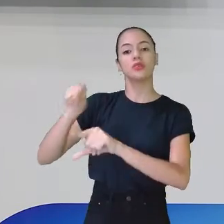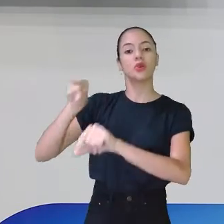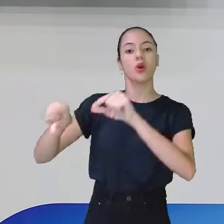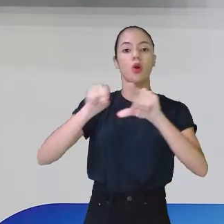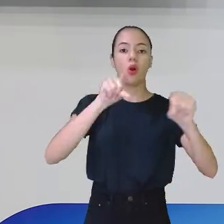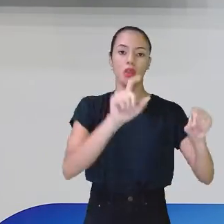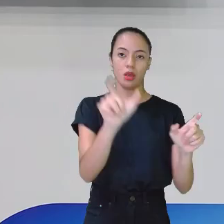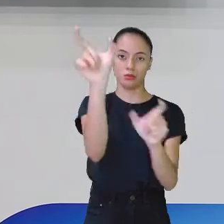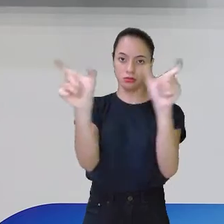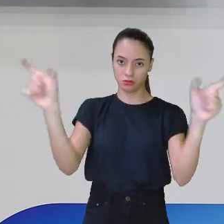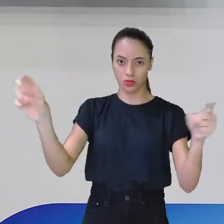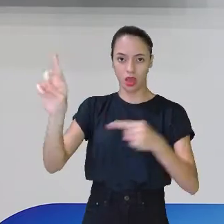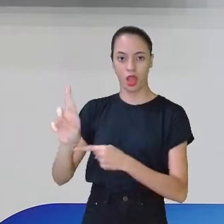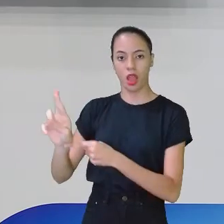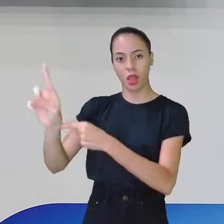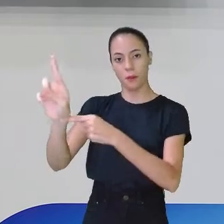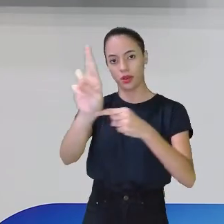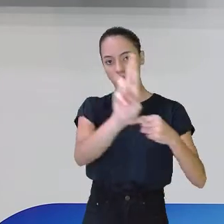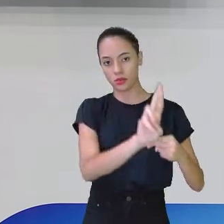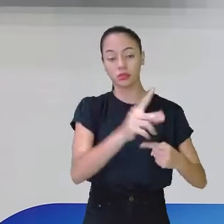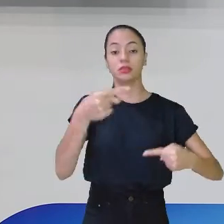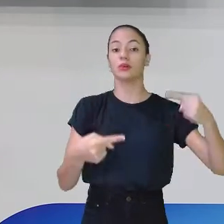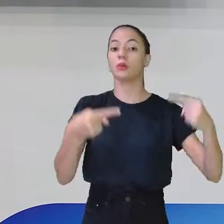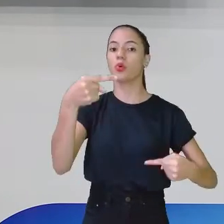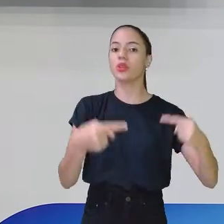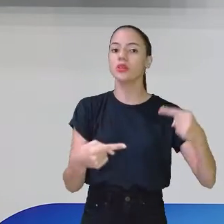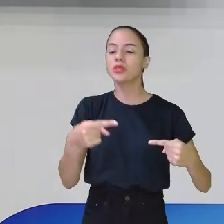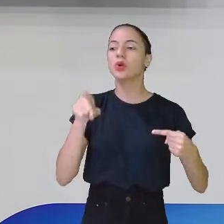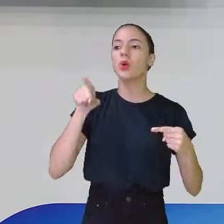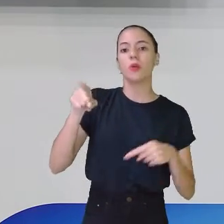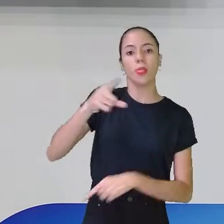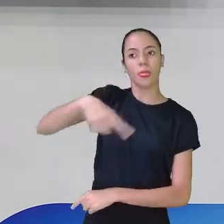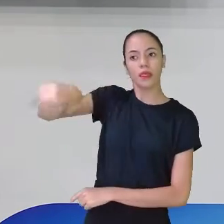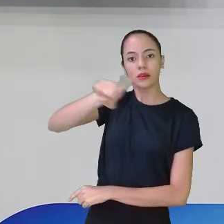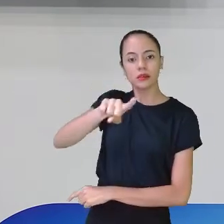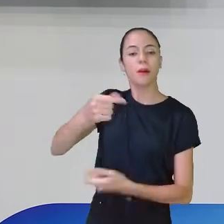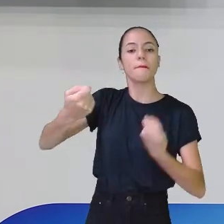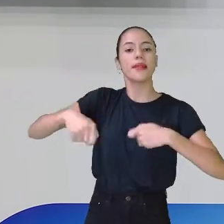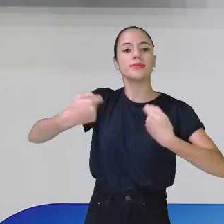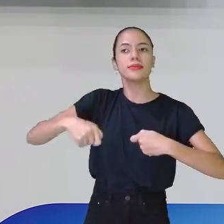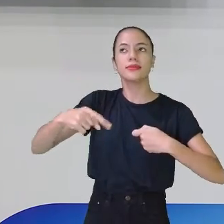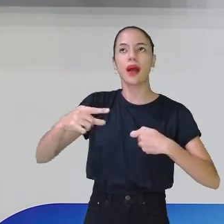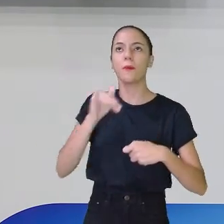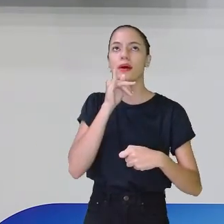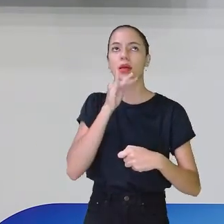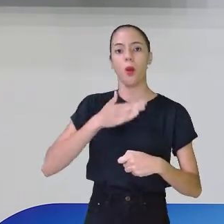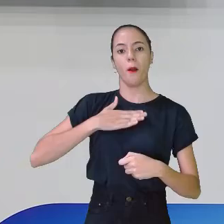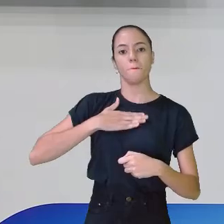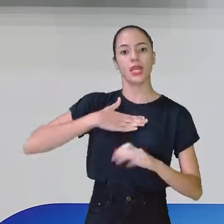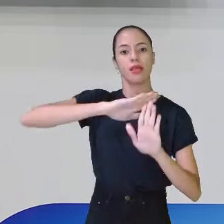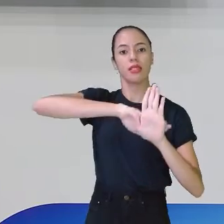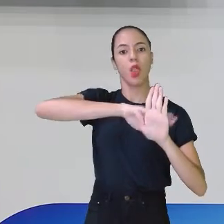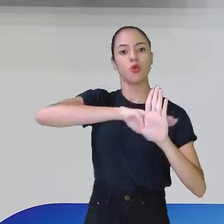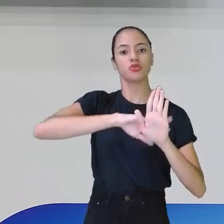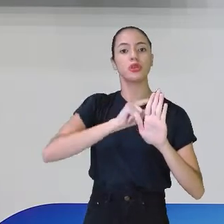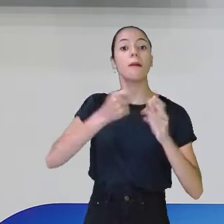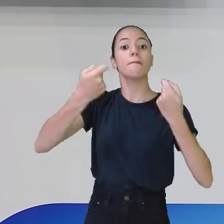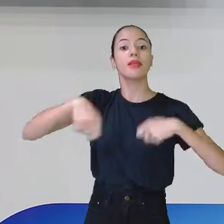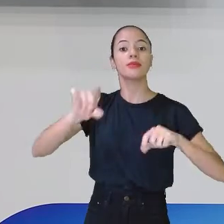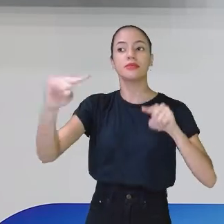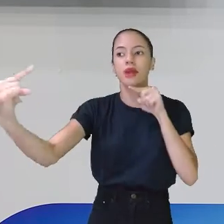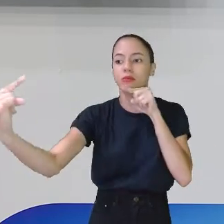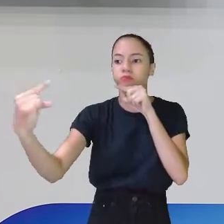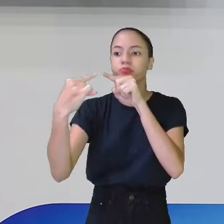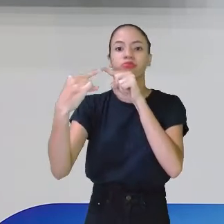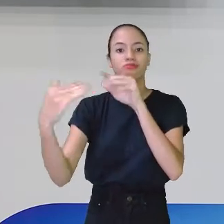né, representantes políticos que se assemelham com o que a gente pensa, né, o que a gente acha que vai fazer melhor